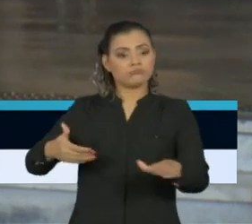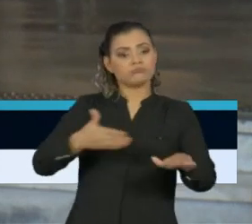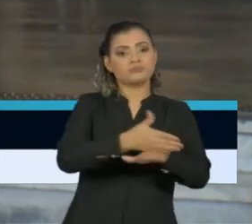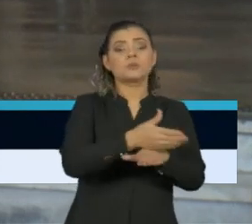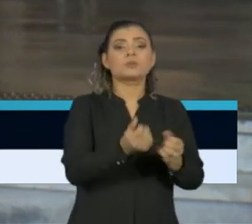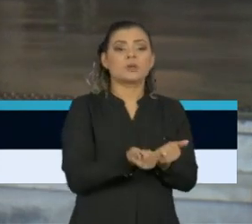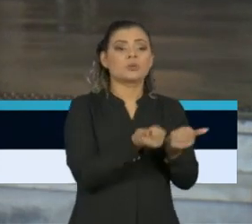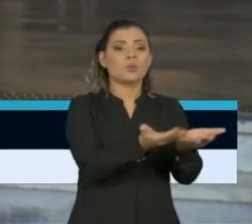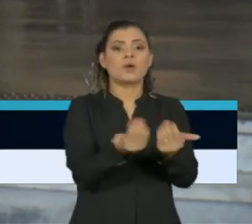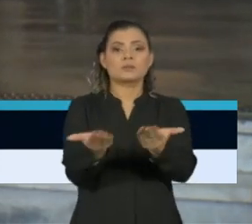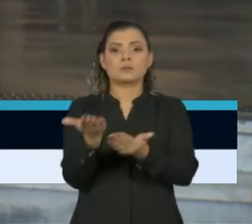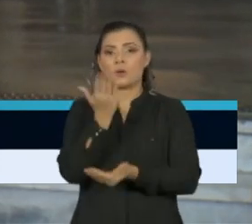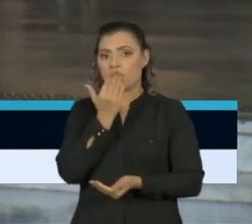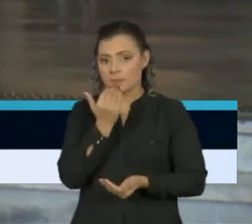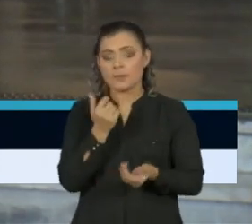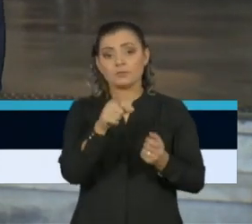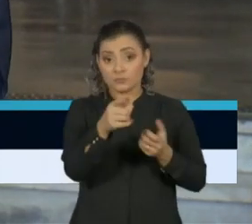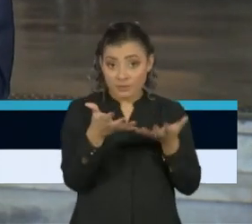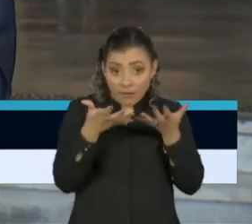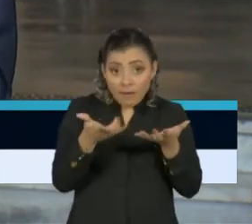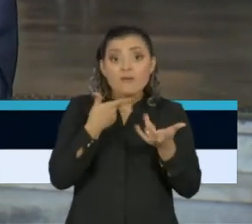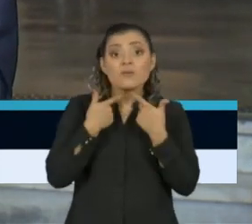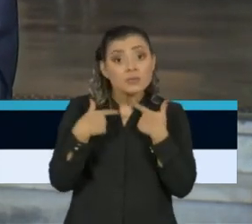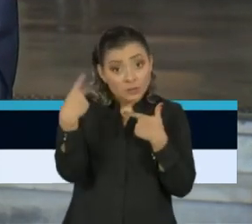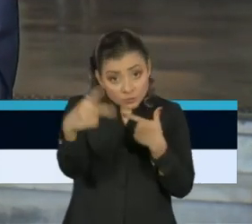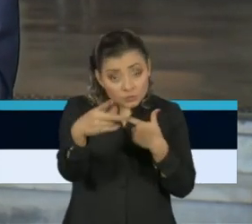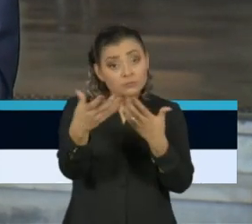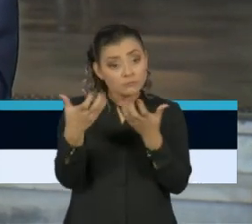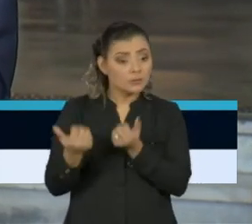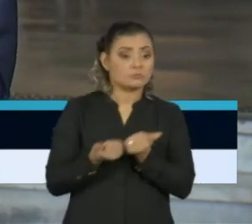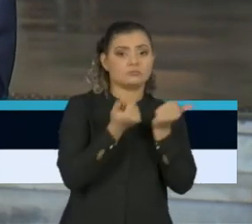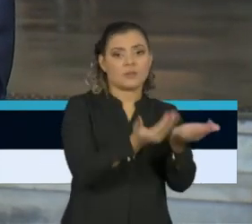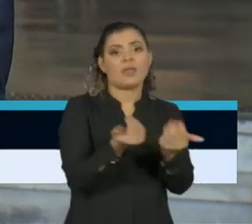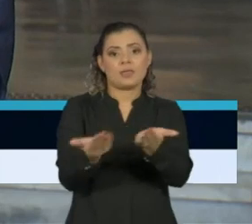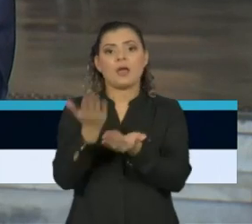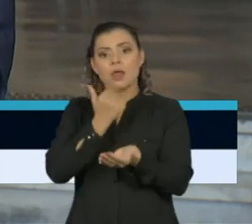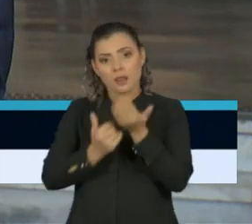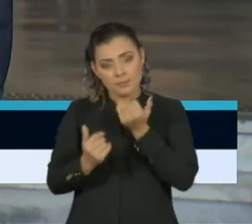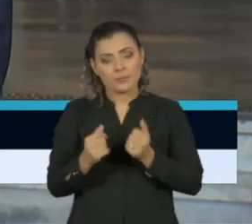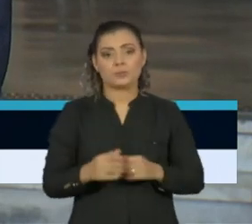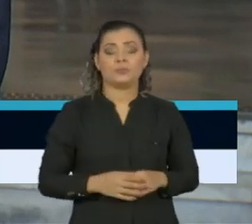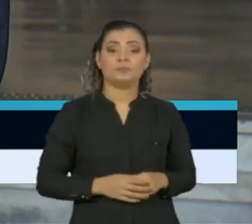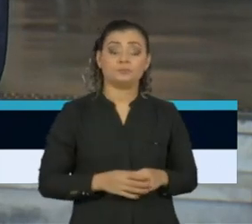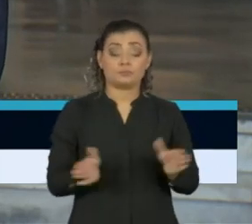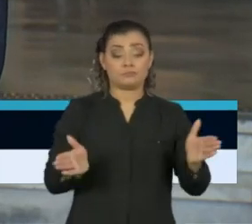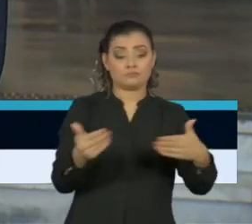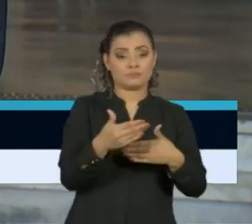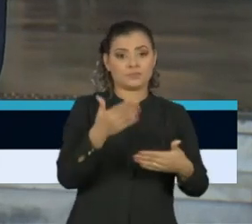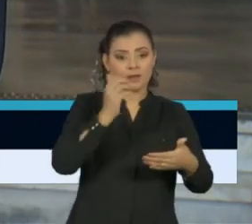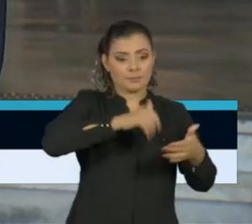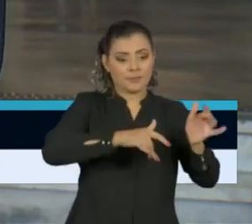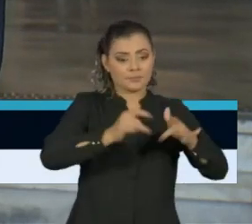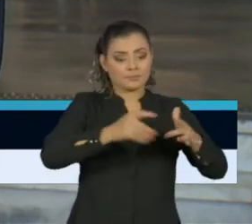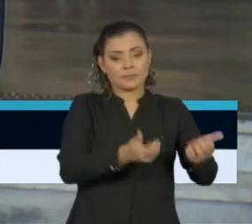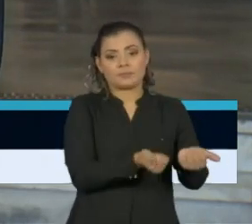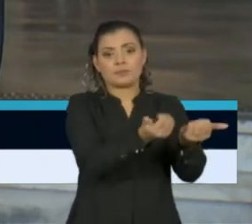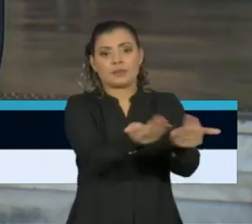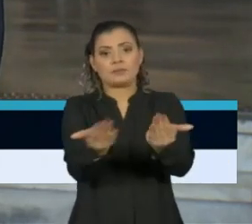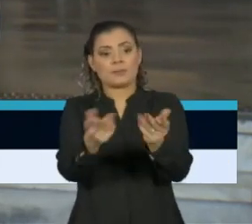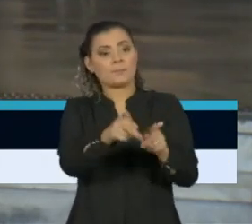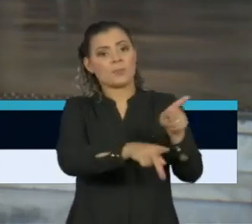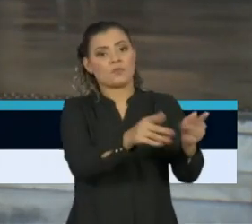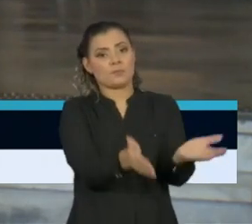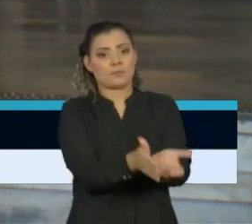doação de alimentos que vão compor estas cestas básicas. Queria também anunciar que na